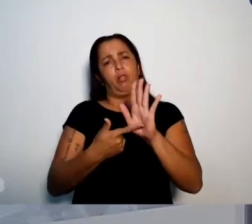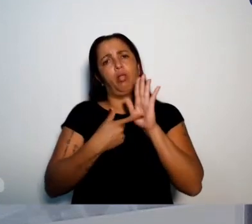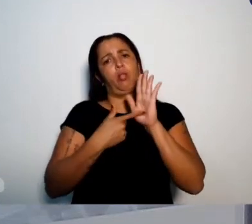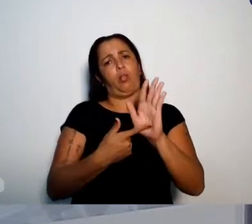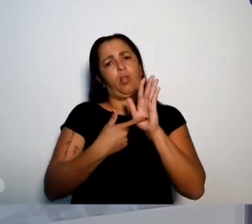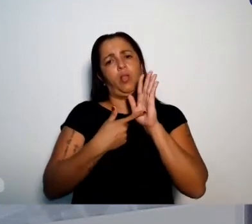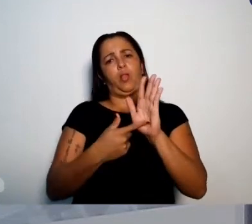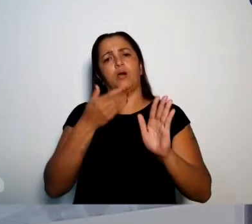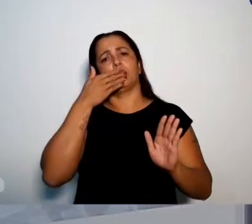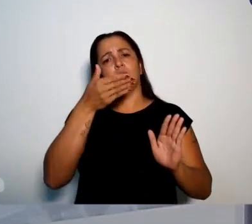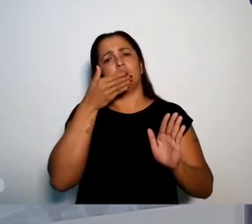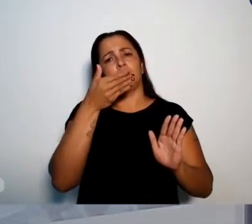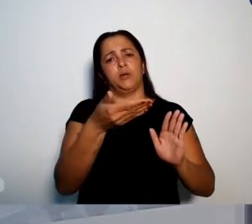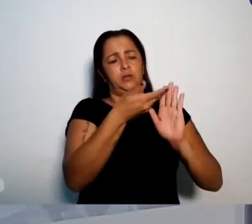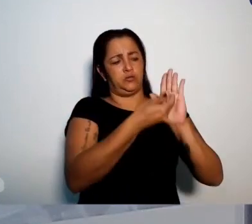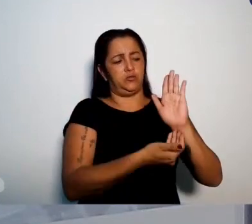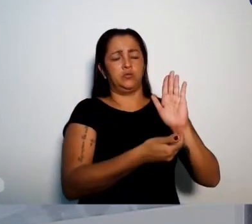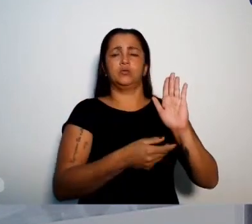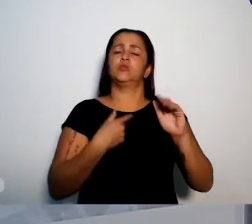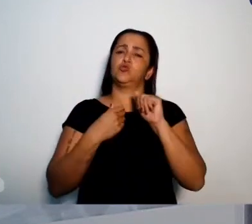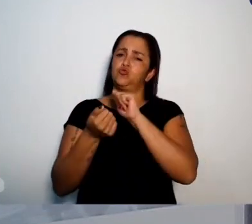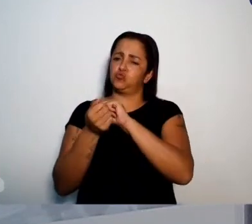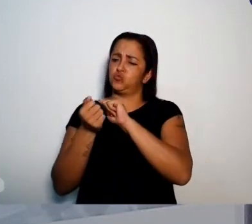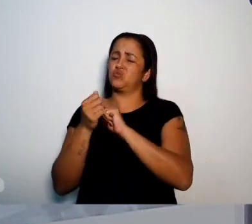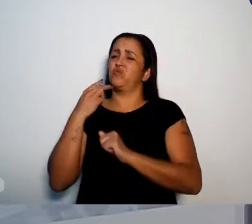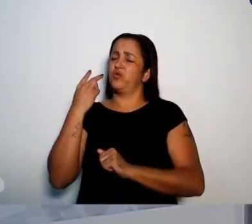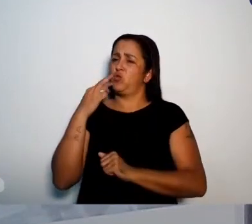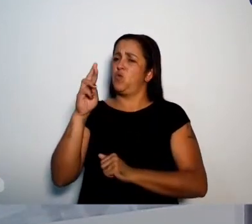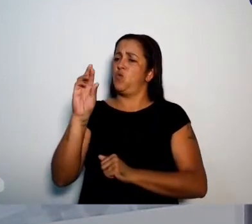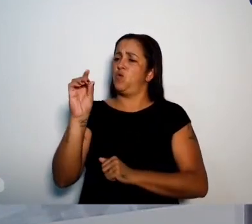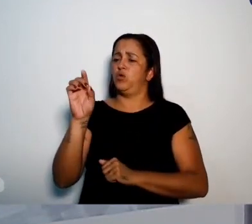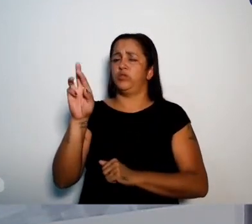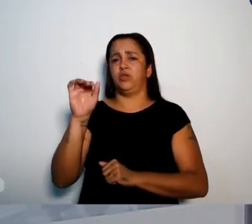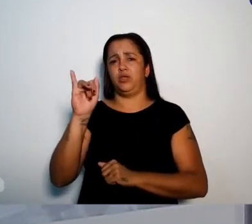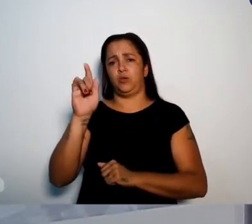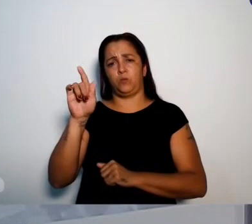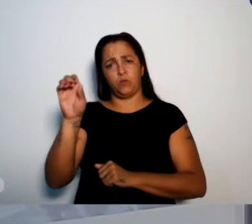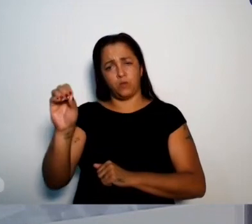Curumim, com o Rodrigo, se comprometeram que em 60 dias